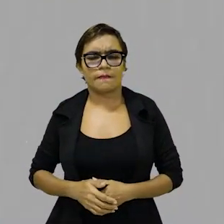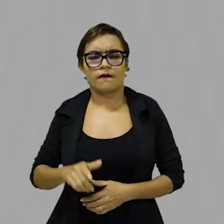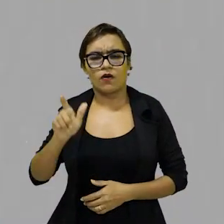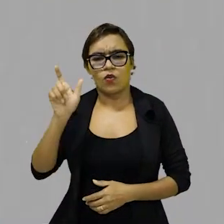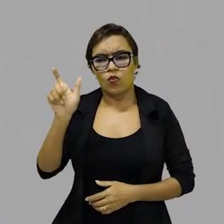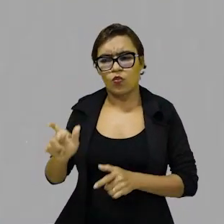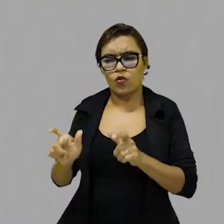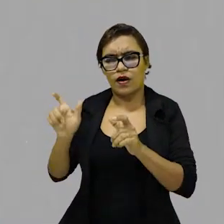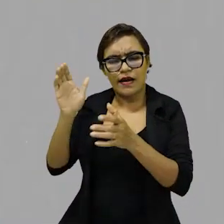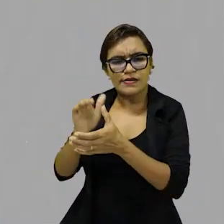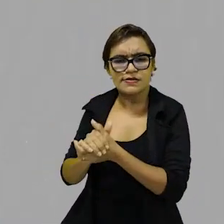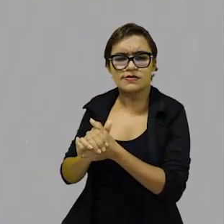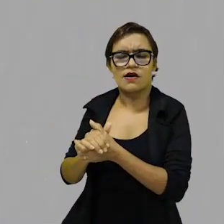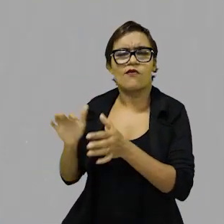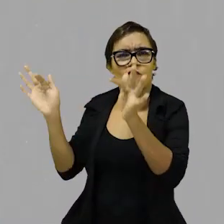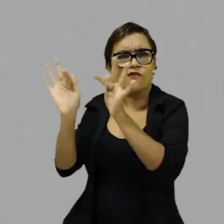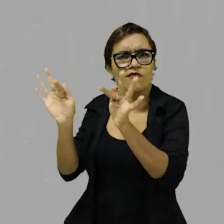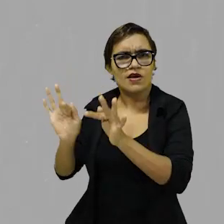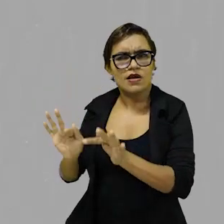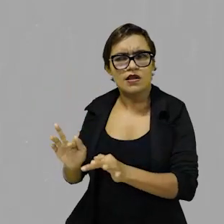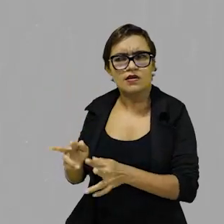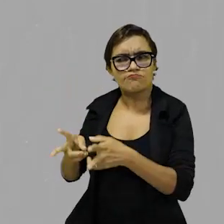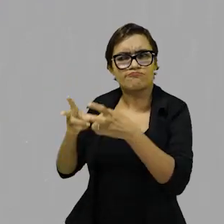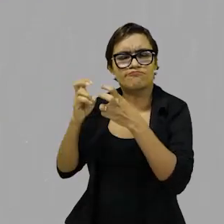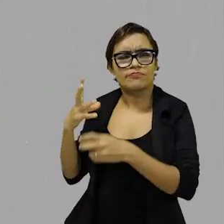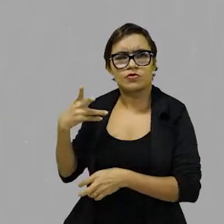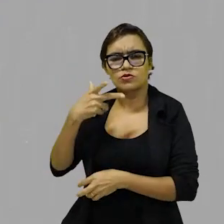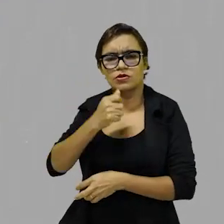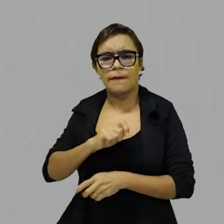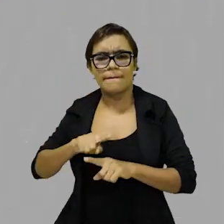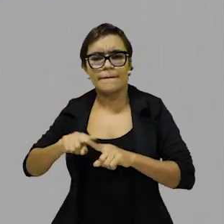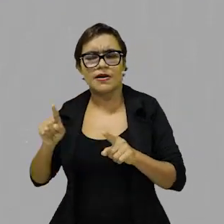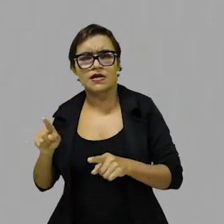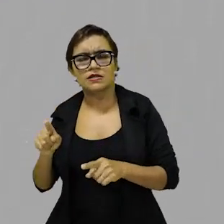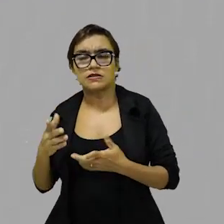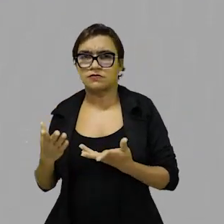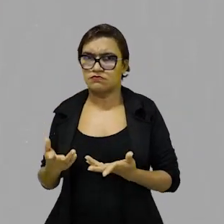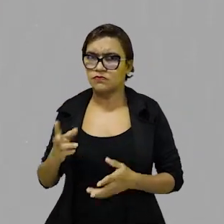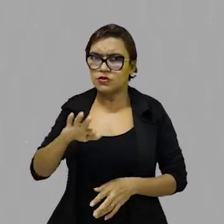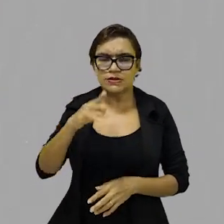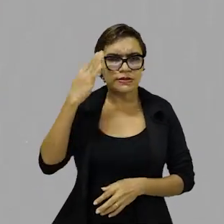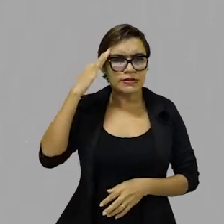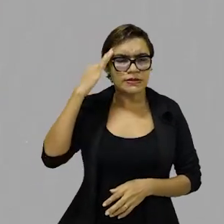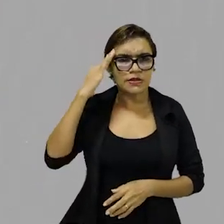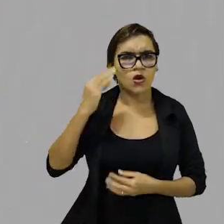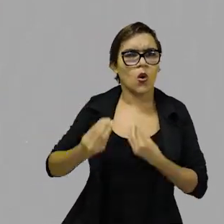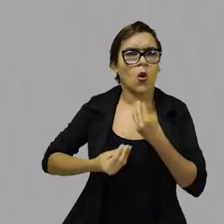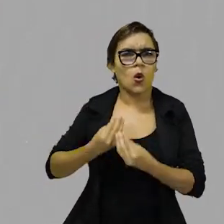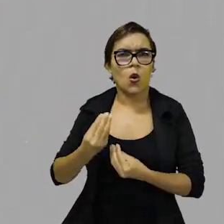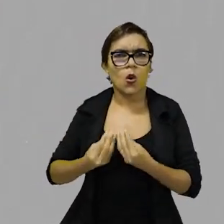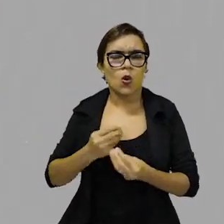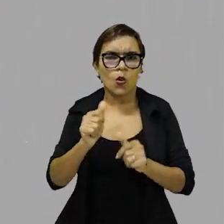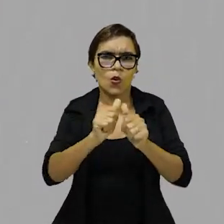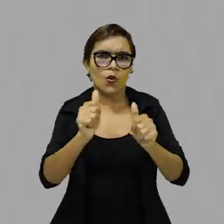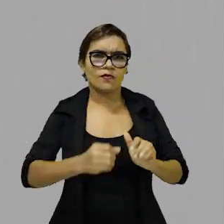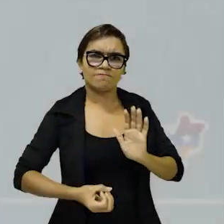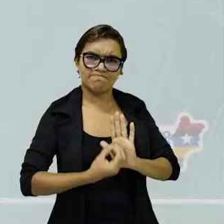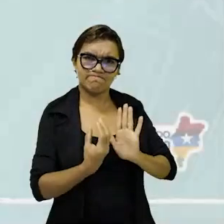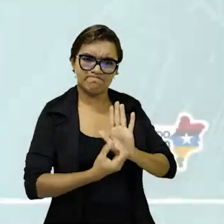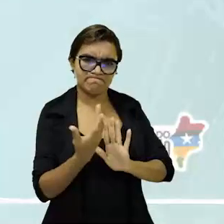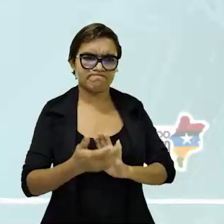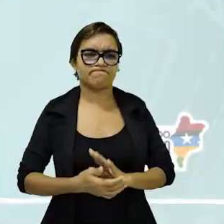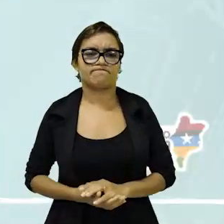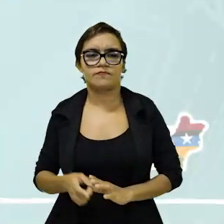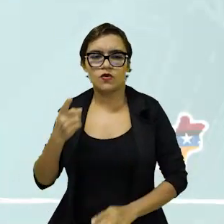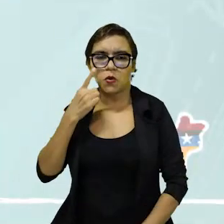parecer bonito e feliz. Até feliz, mas a obra é meio estranha, meio pesada. Vocês estão entendendo como é que funcionam as obras dos expressionistas?